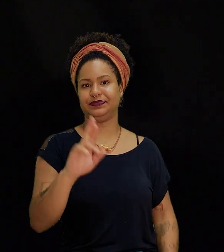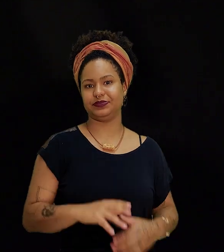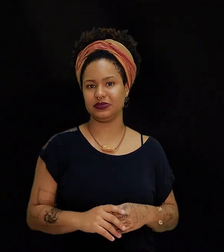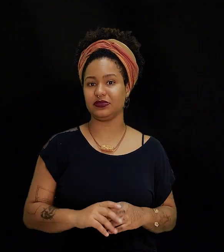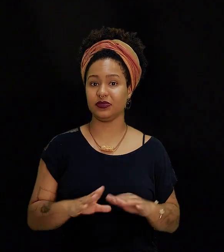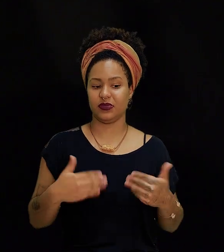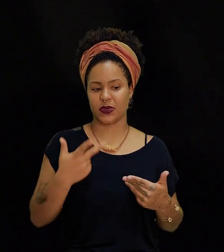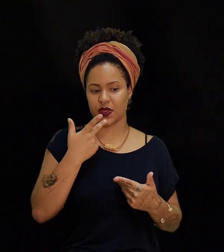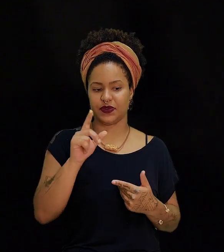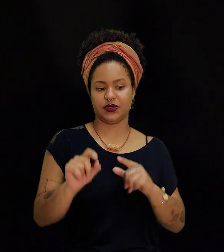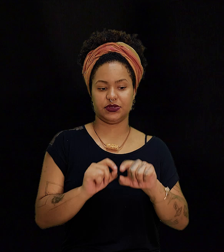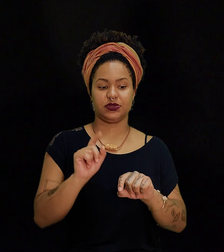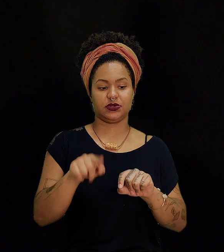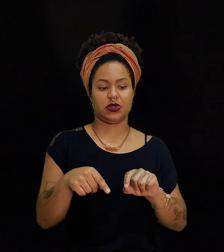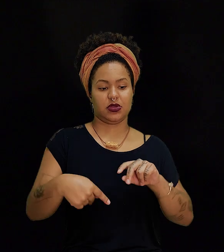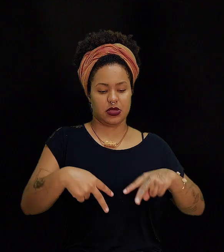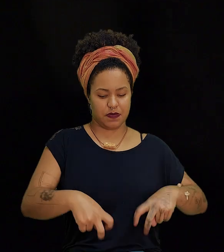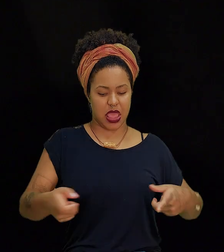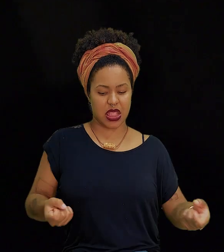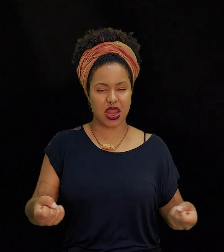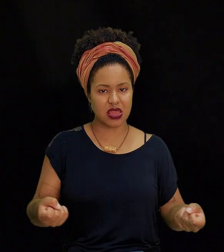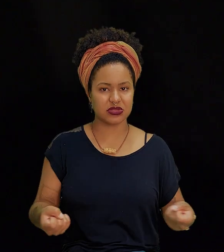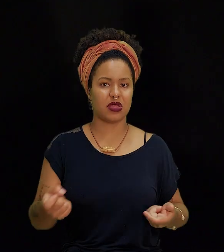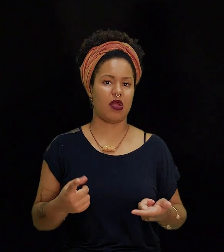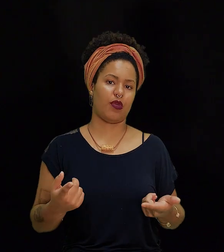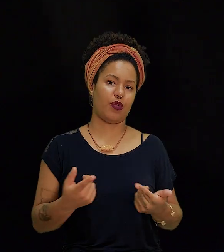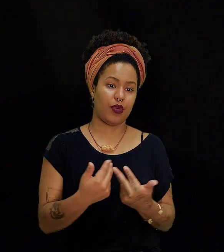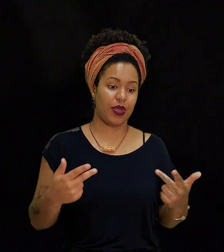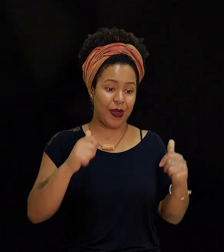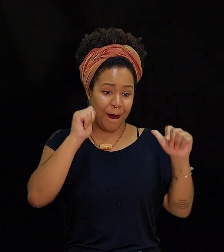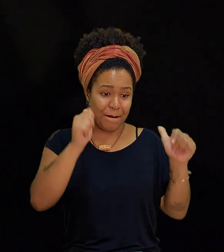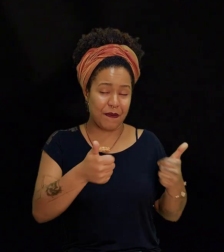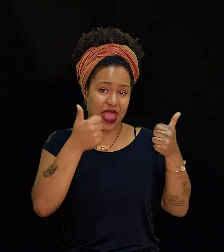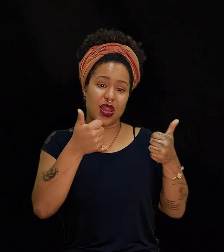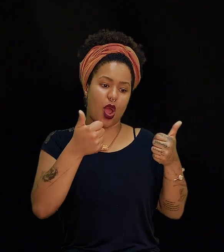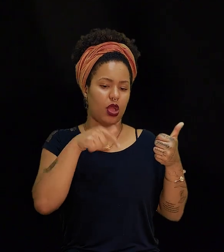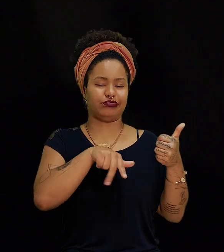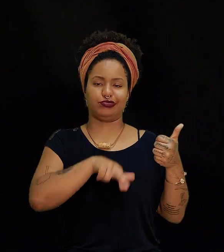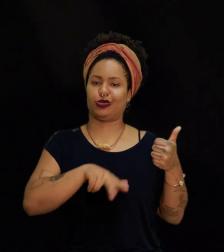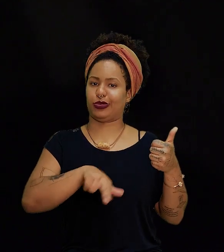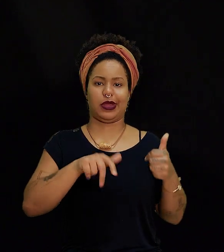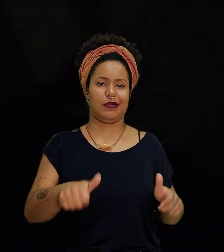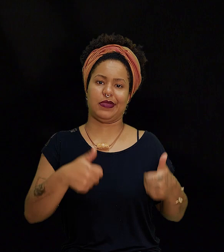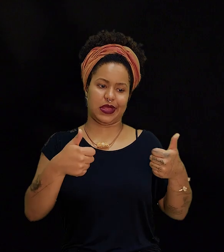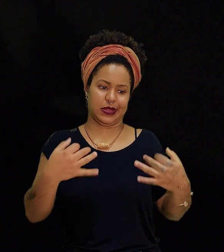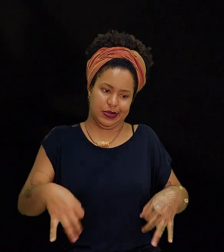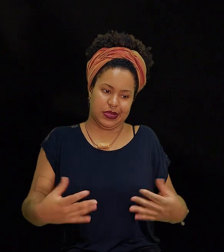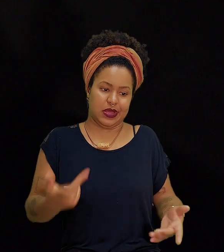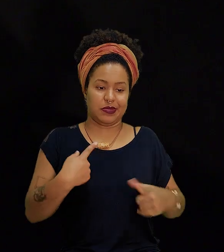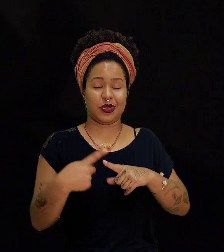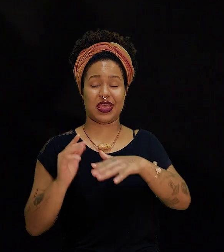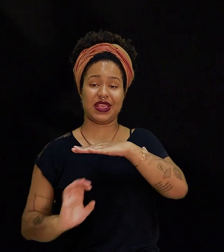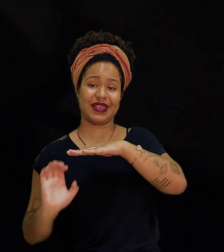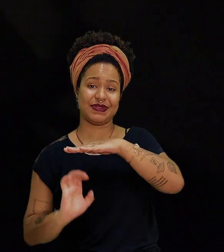E aí, assim, é uma desgraça já a mineração. Por melhor que seja ali, não é melhor que seja, tá certo?